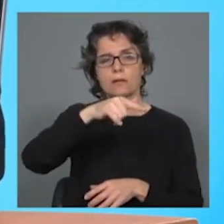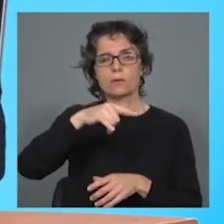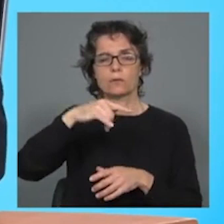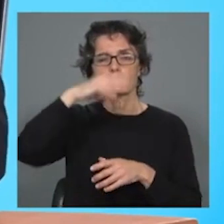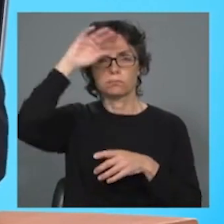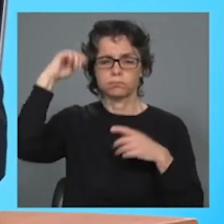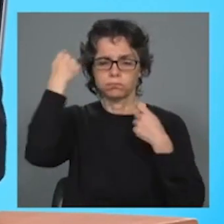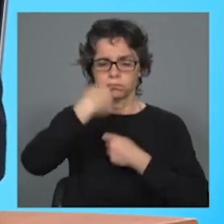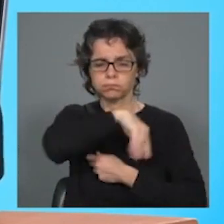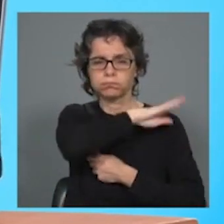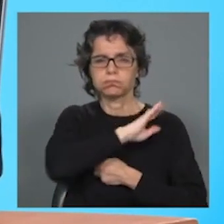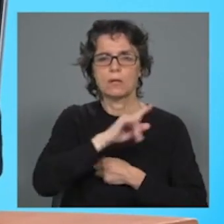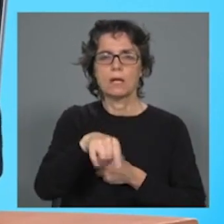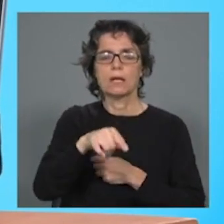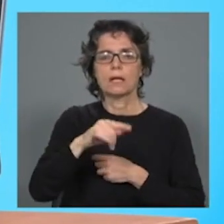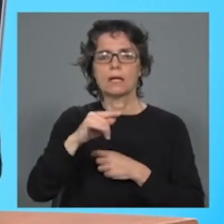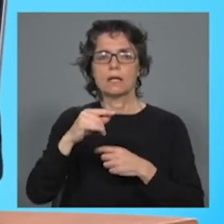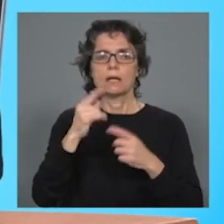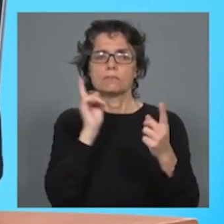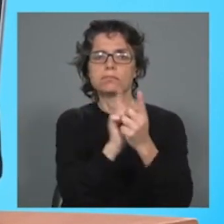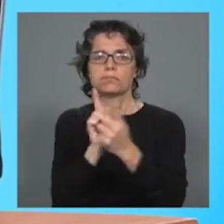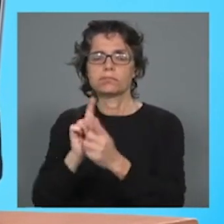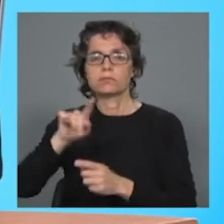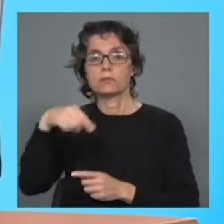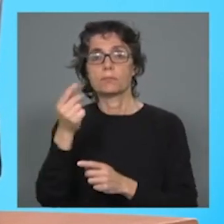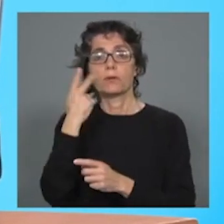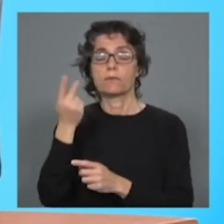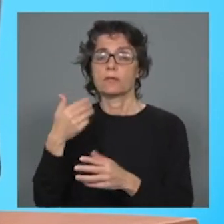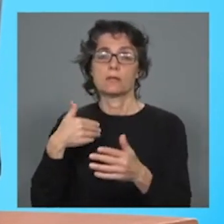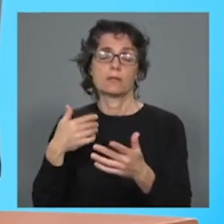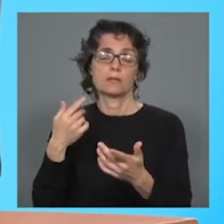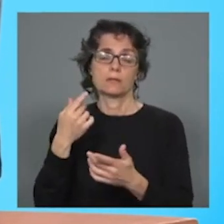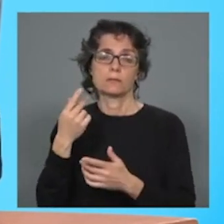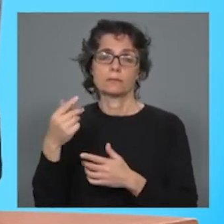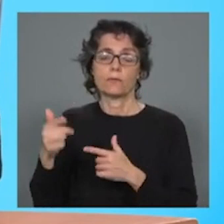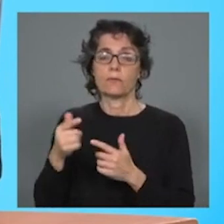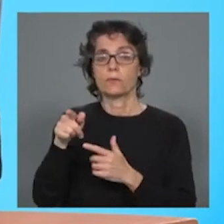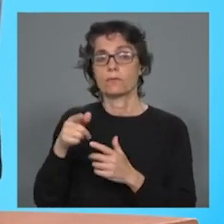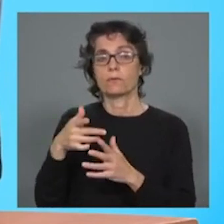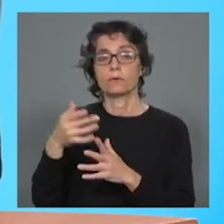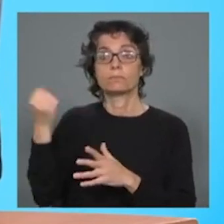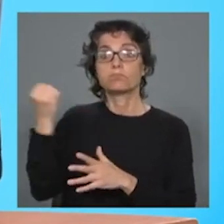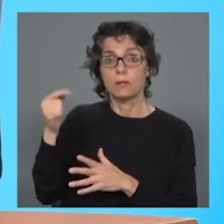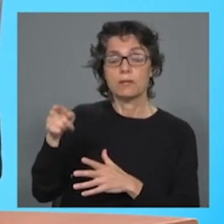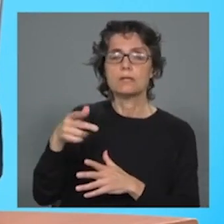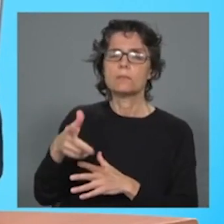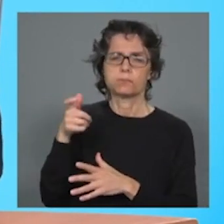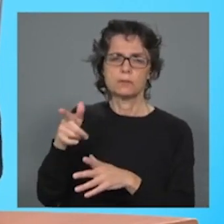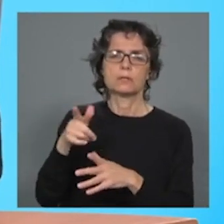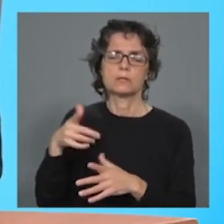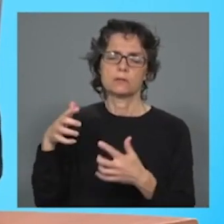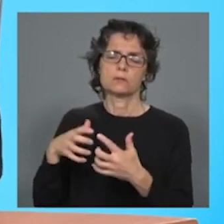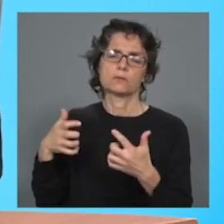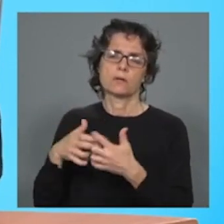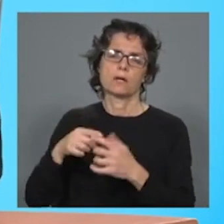curta. Foi assassinado, não é? Sim, foi morto, uma bala perdida. Estávamos no contexto da Primeira Guerra, não é?